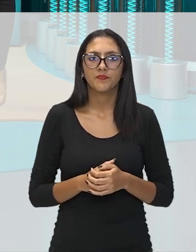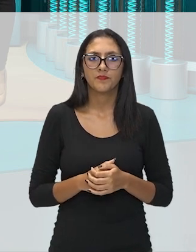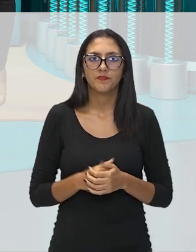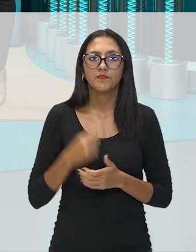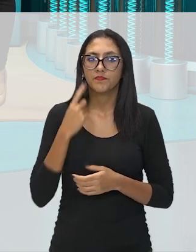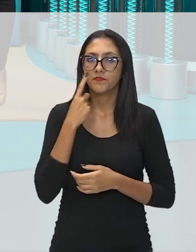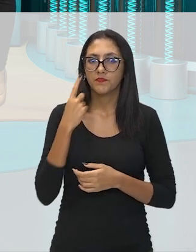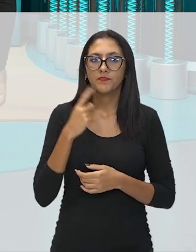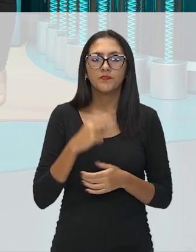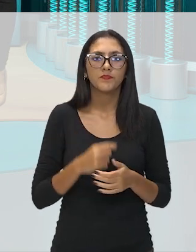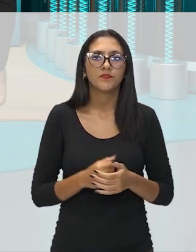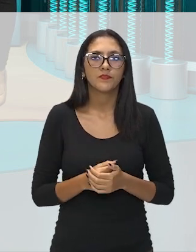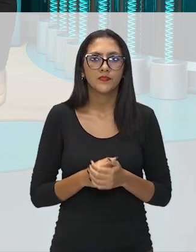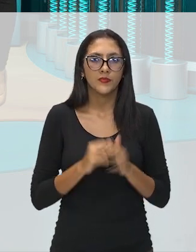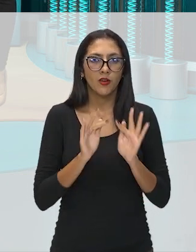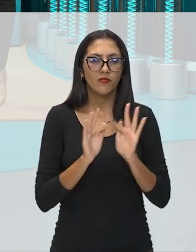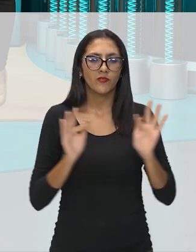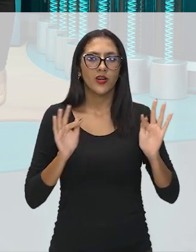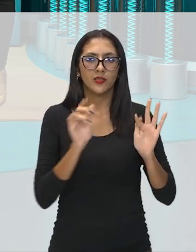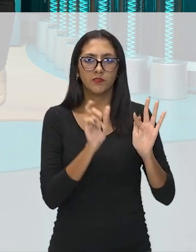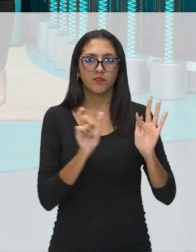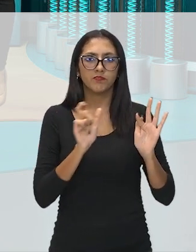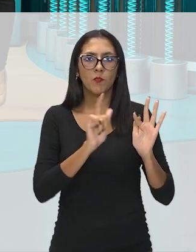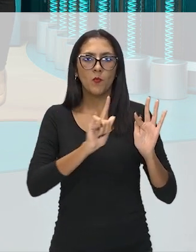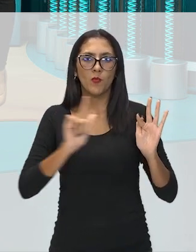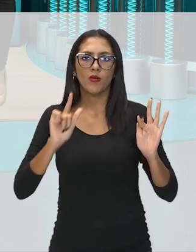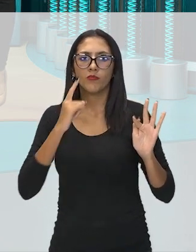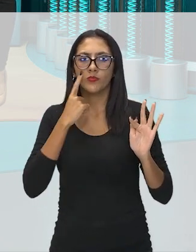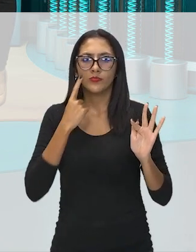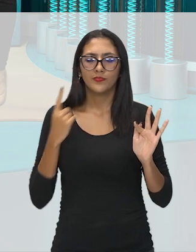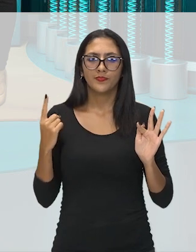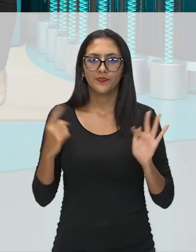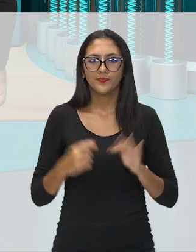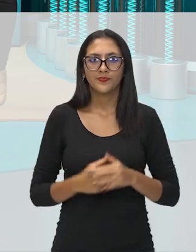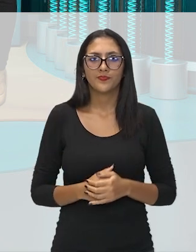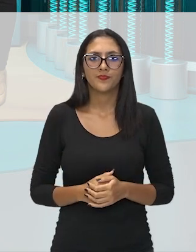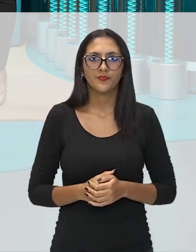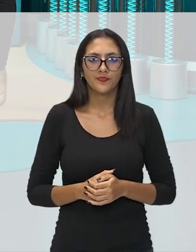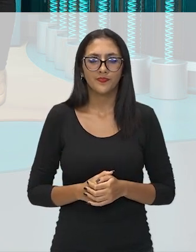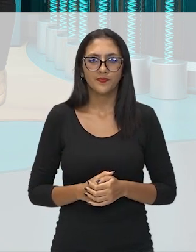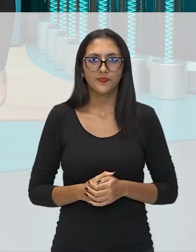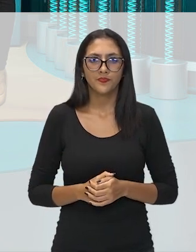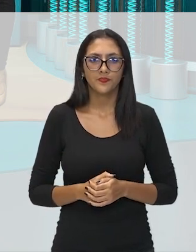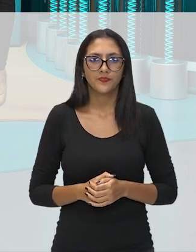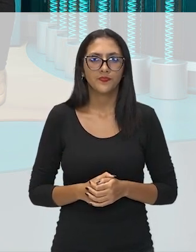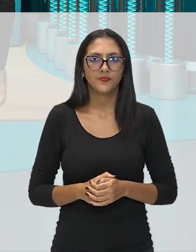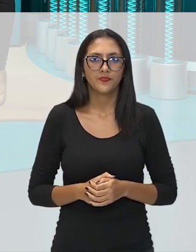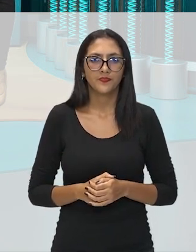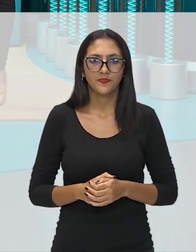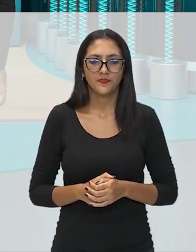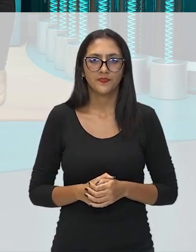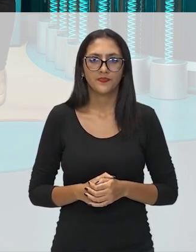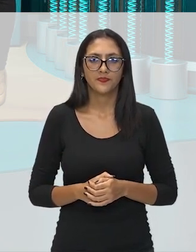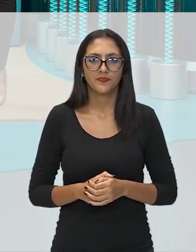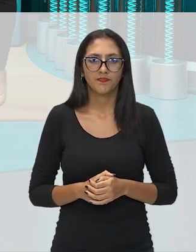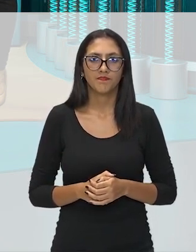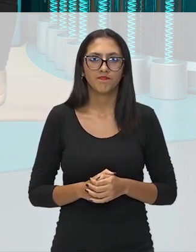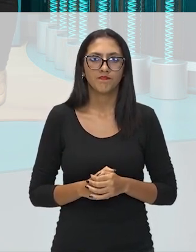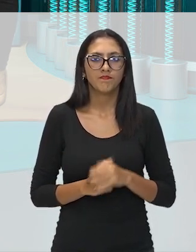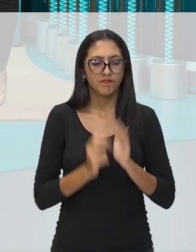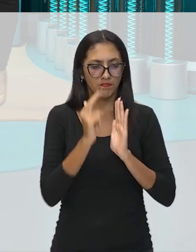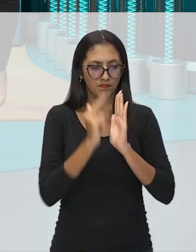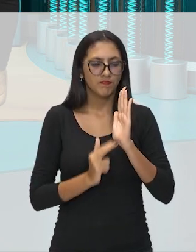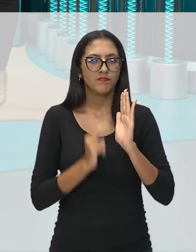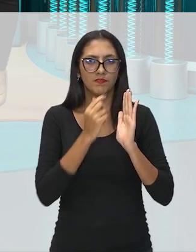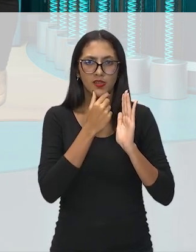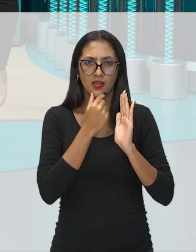oração. A really interesting person while I was waiting for the bus, tá bom? O que